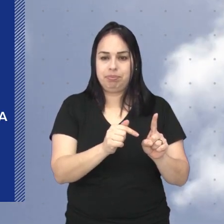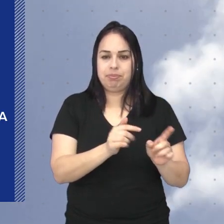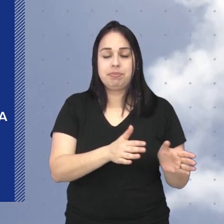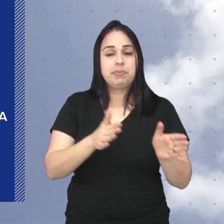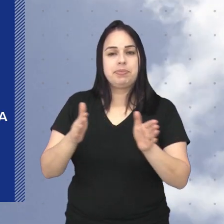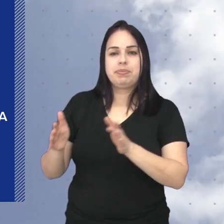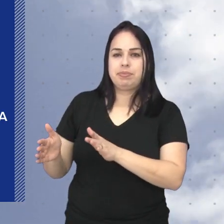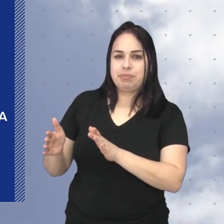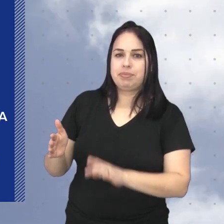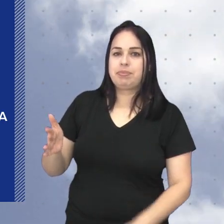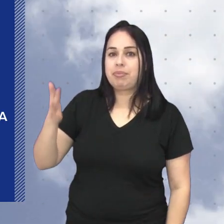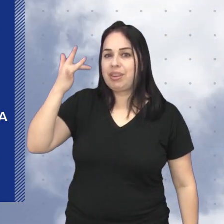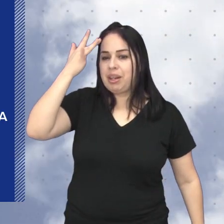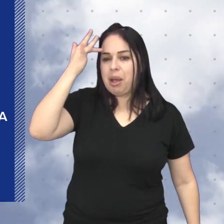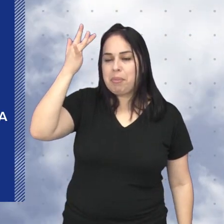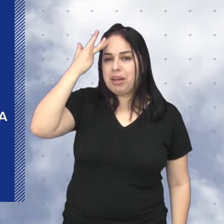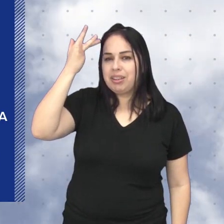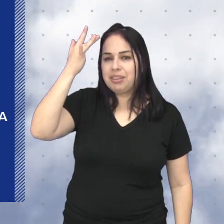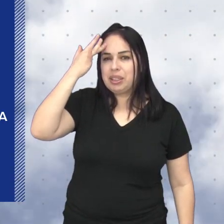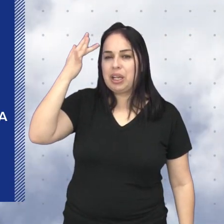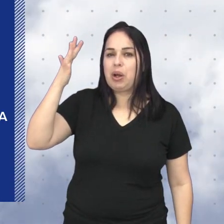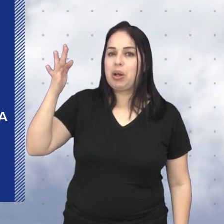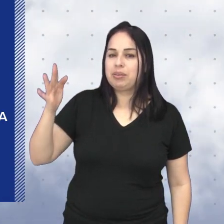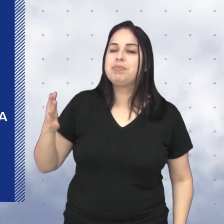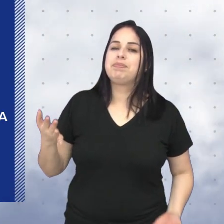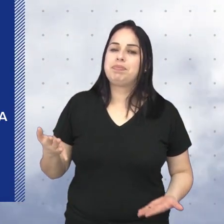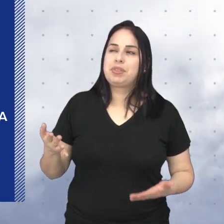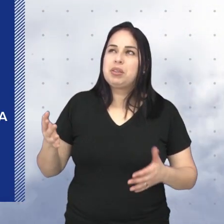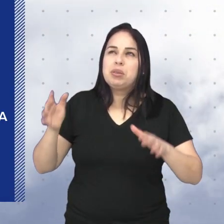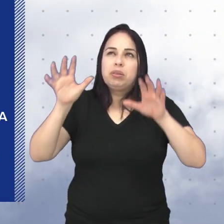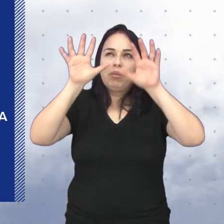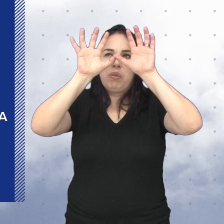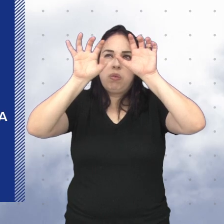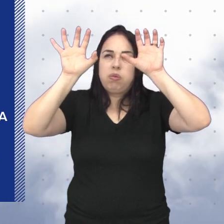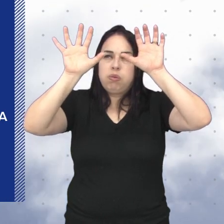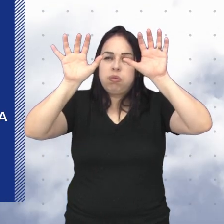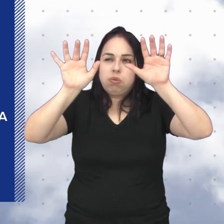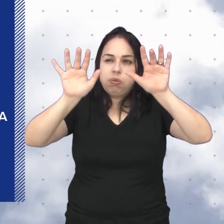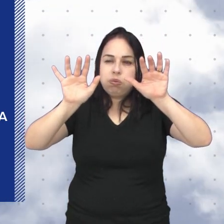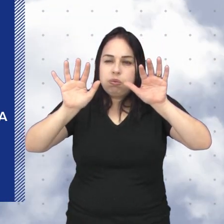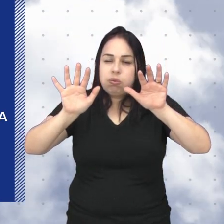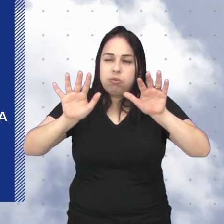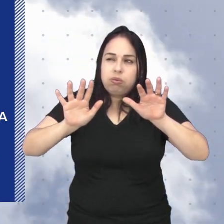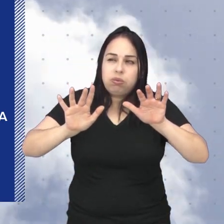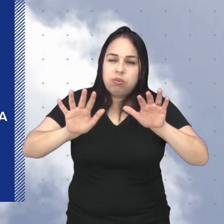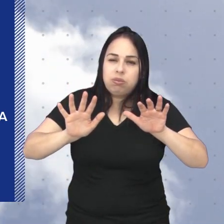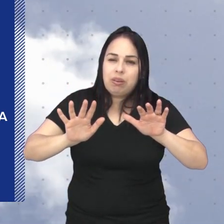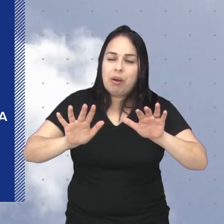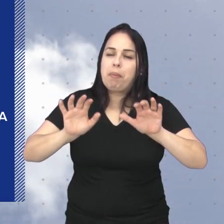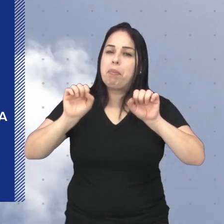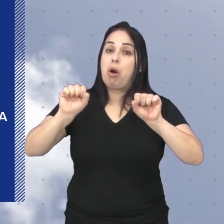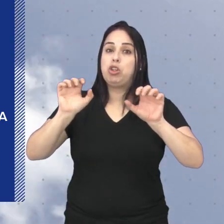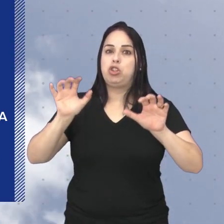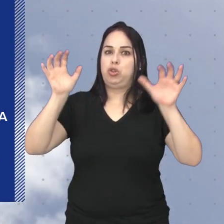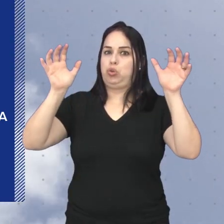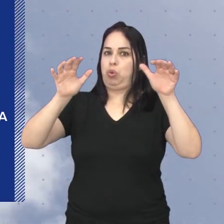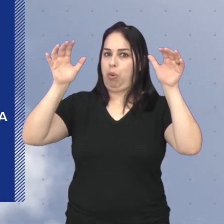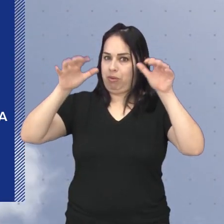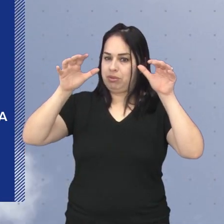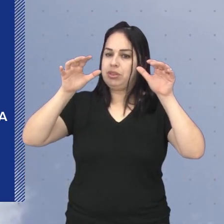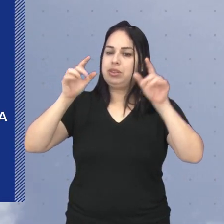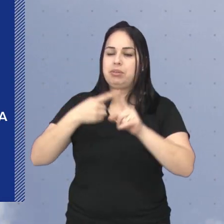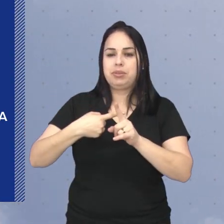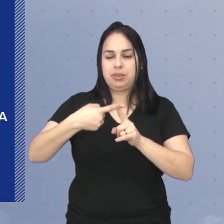a mínima de 17. Amanhã, quarta-feira, o dia amanhece sob neblina e o sol aparece entre nuvens, podendo chover a